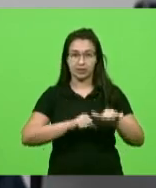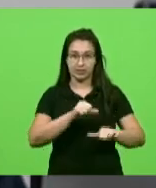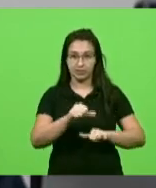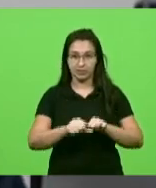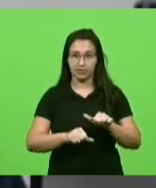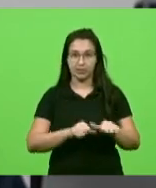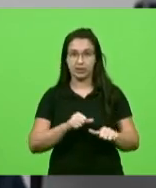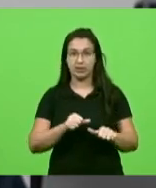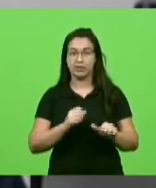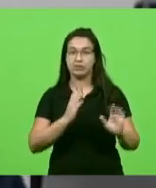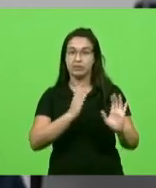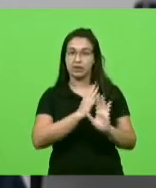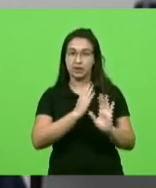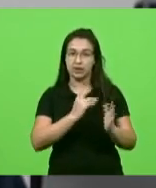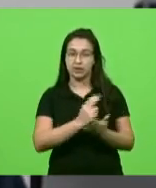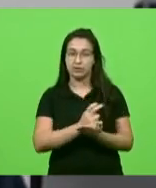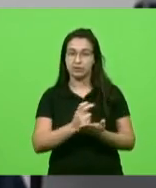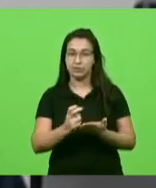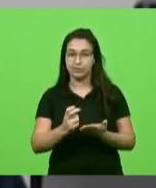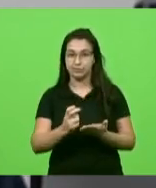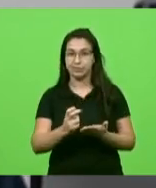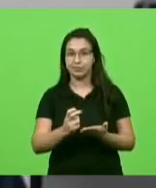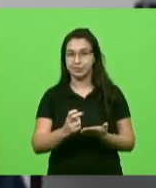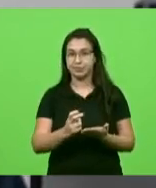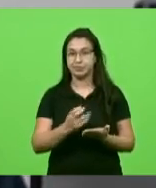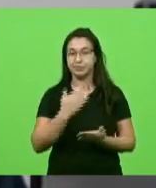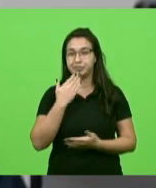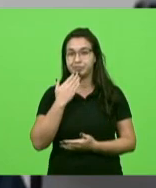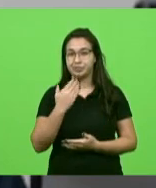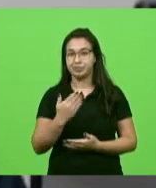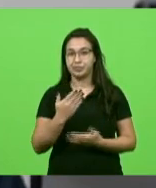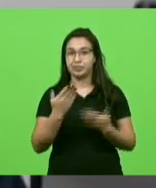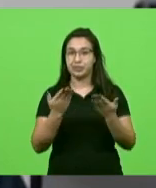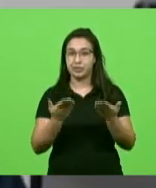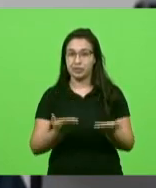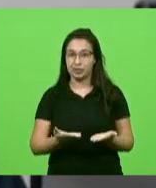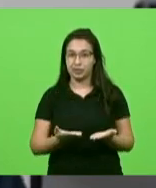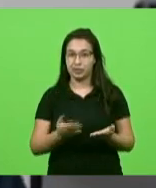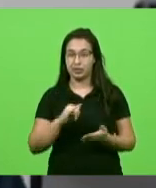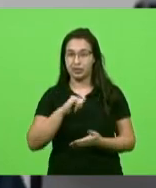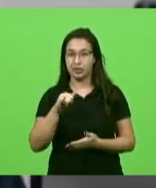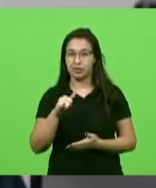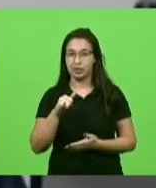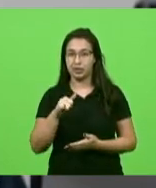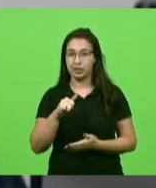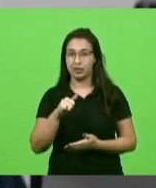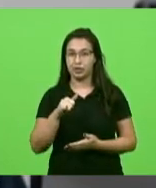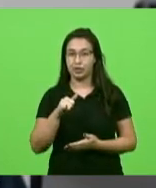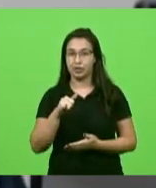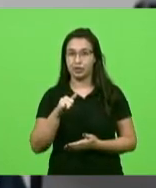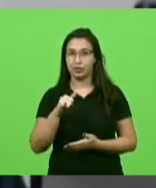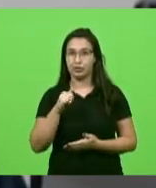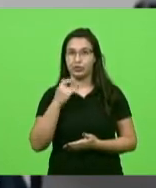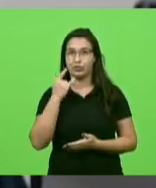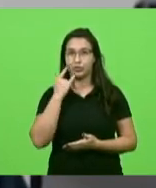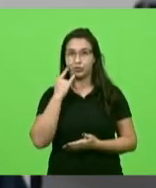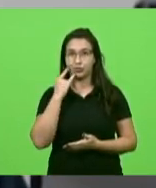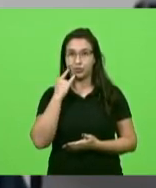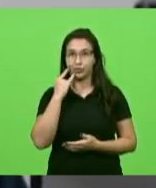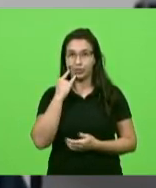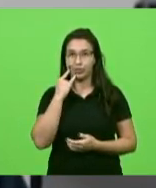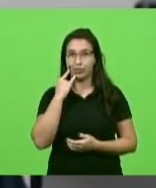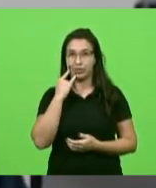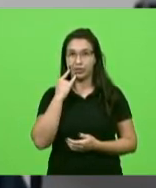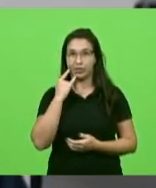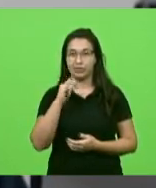capitulação colocação expedido em vítima sendo então presidente da casa Legislativa Estadual Deputado Júlio Garcia enquadro água